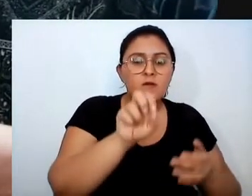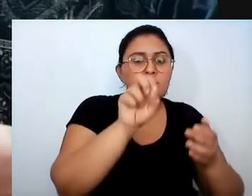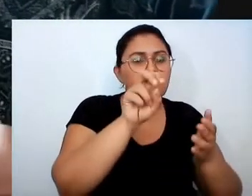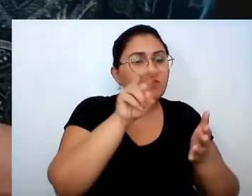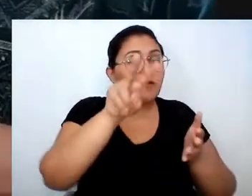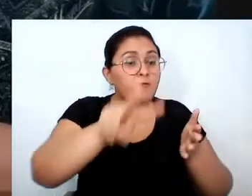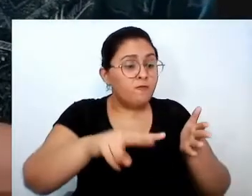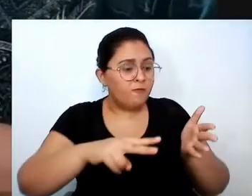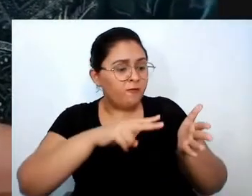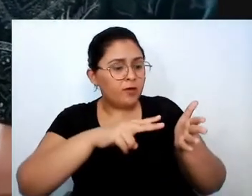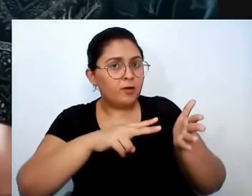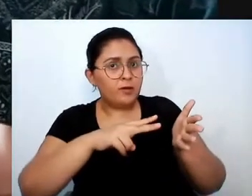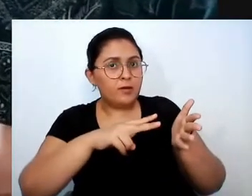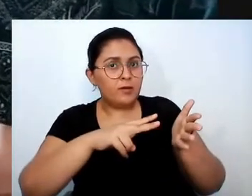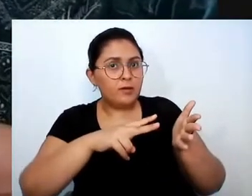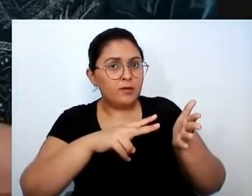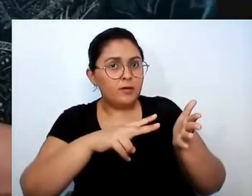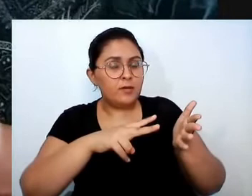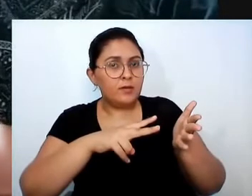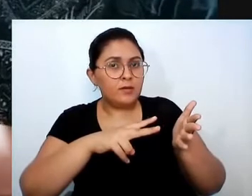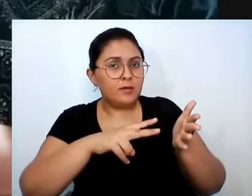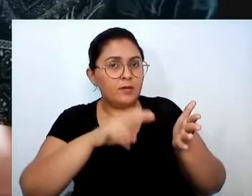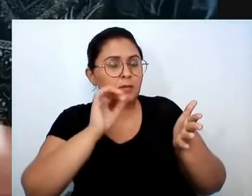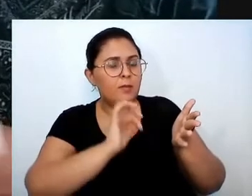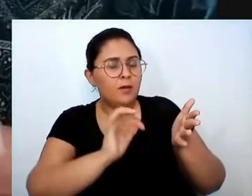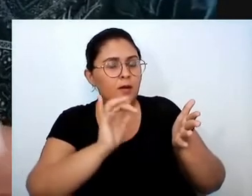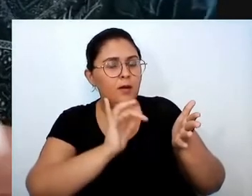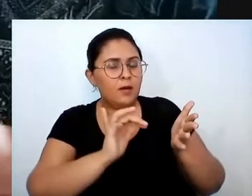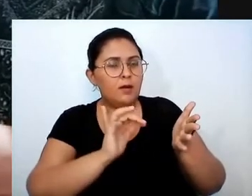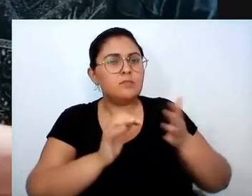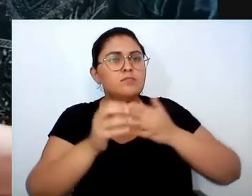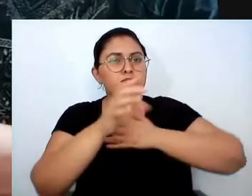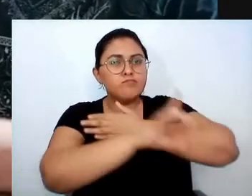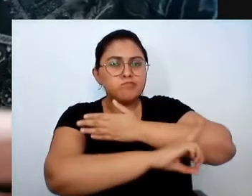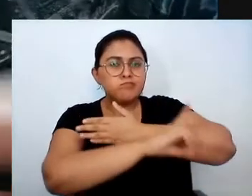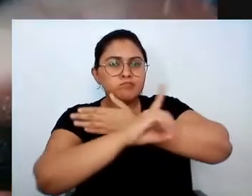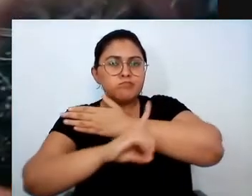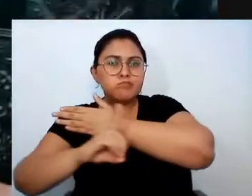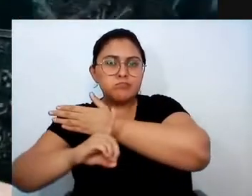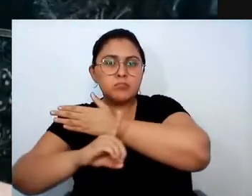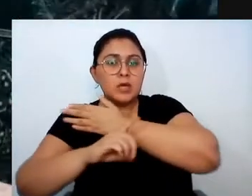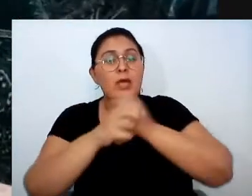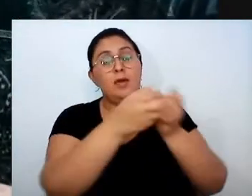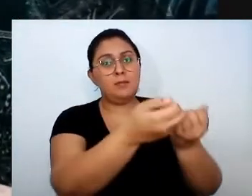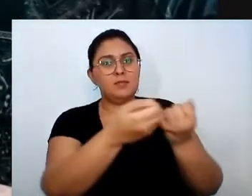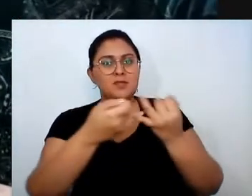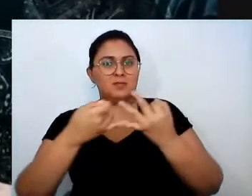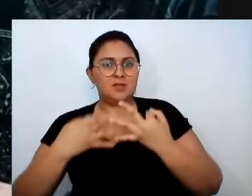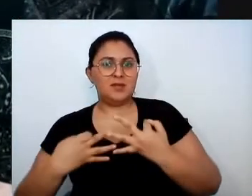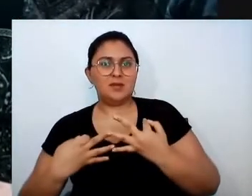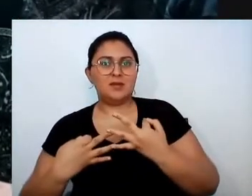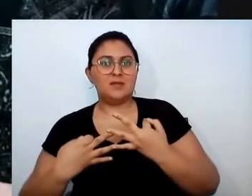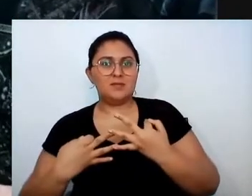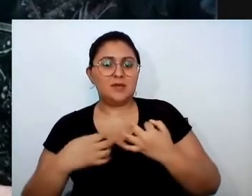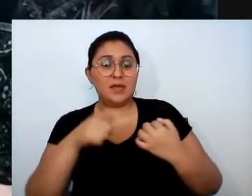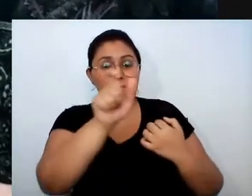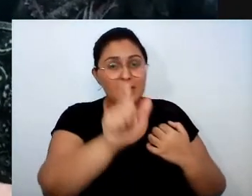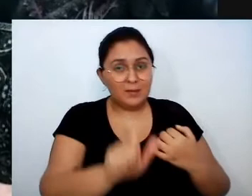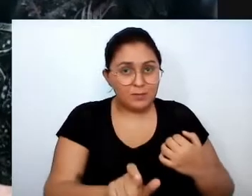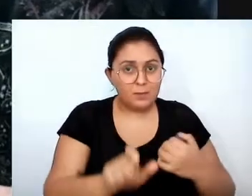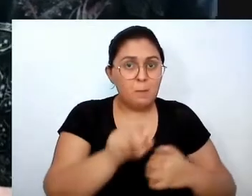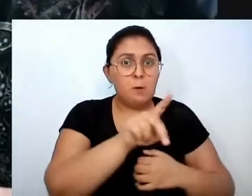dizer o que significa, né? Aquele sim, sinal que eu não entender, por exemplo. Aí ele vai me explicar, eu